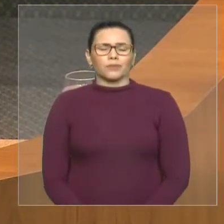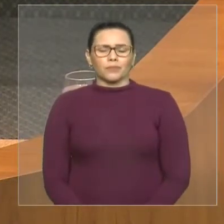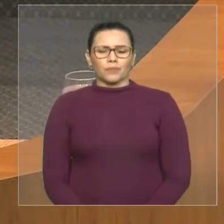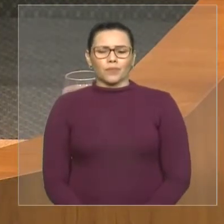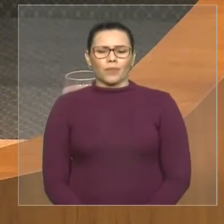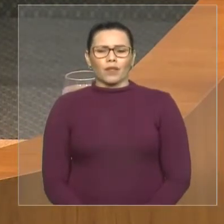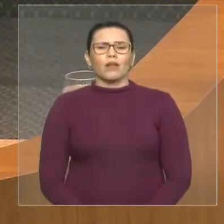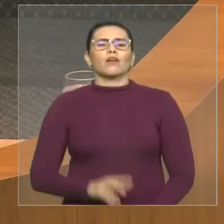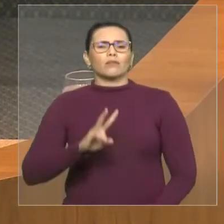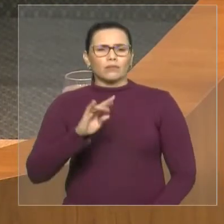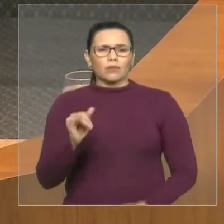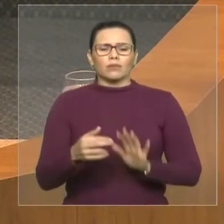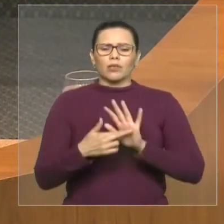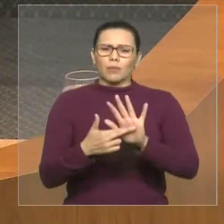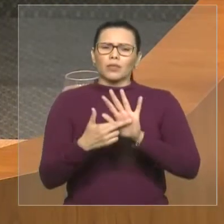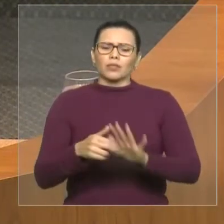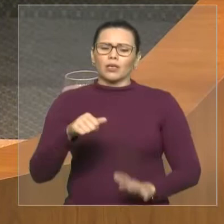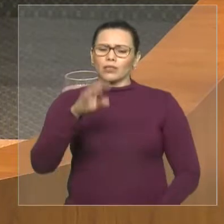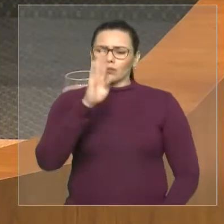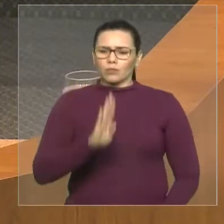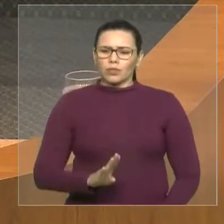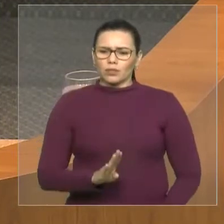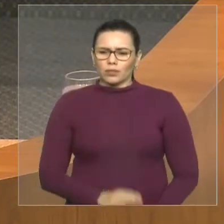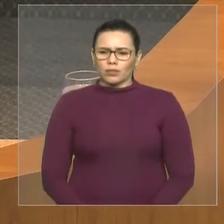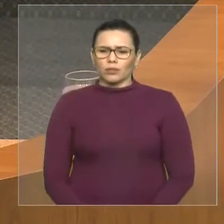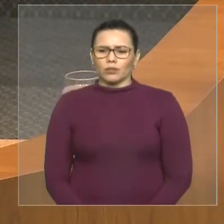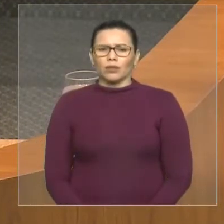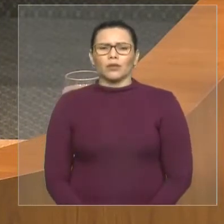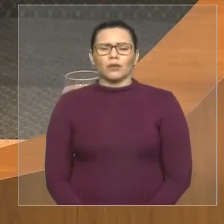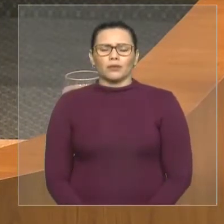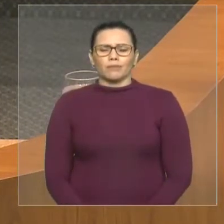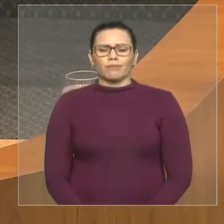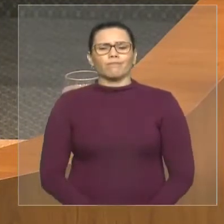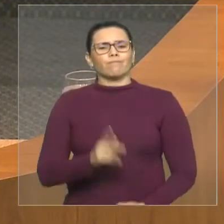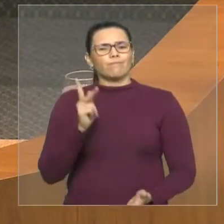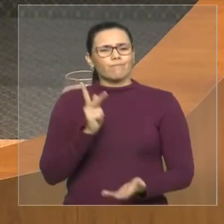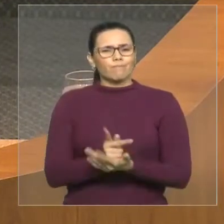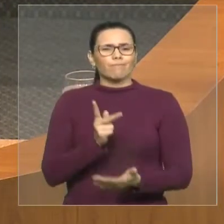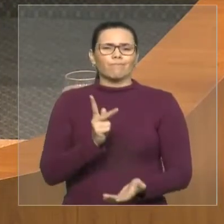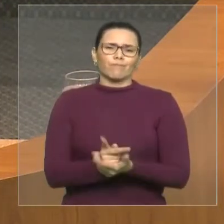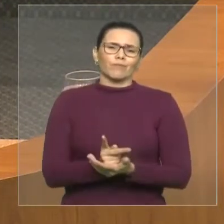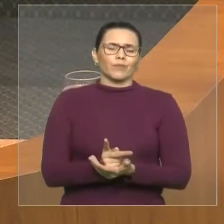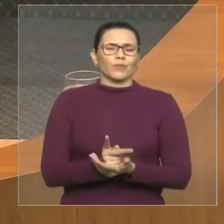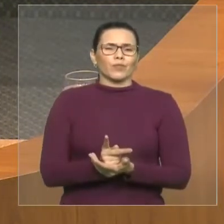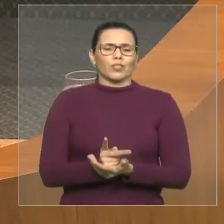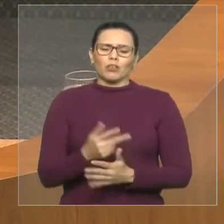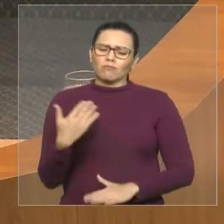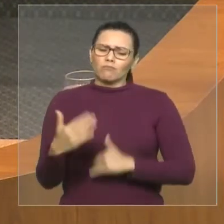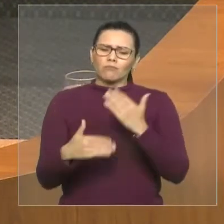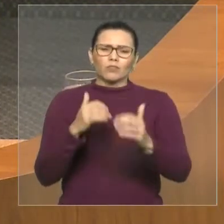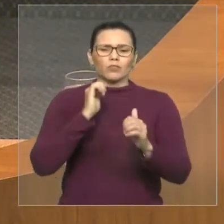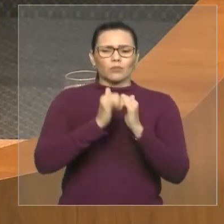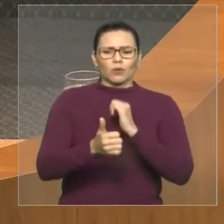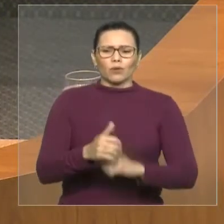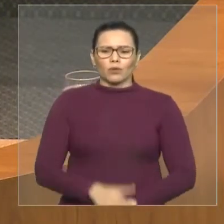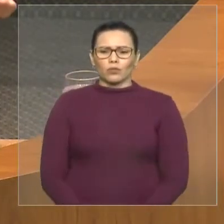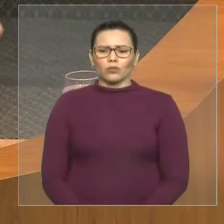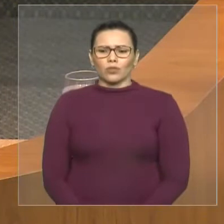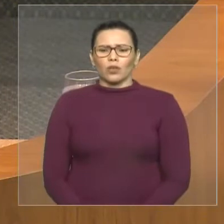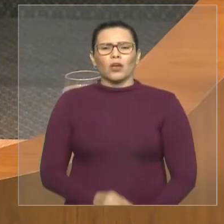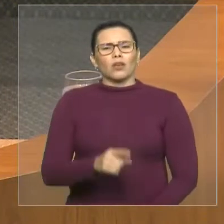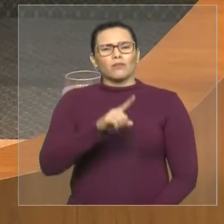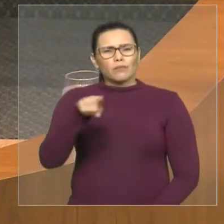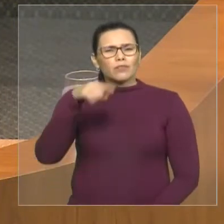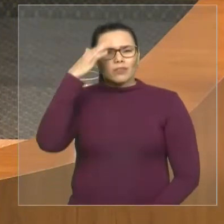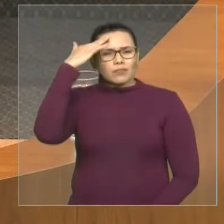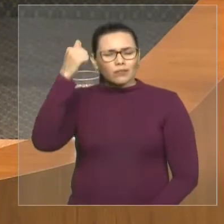esses talentos que conseguem competir em alto grau sem a estrutura que atletas do Rio de Janeiro, São Paulo, de outros